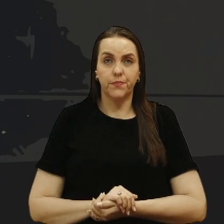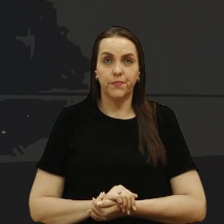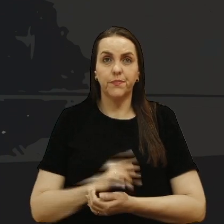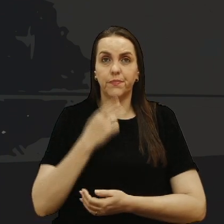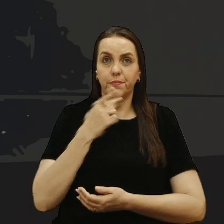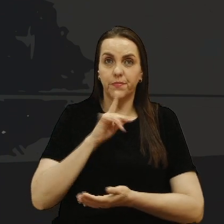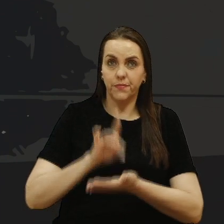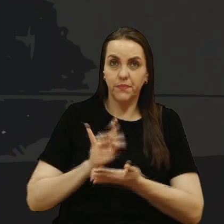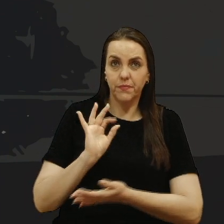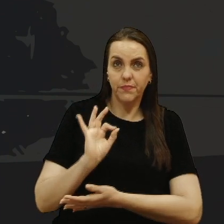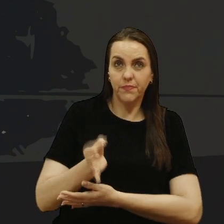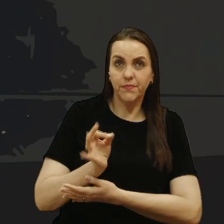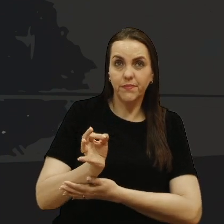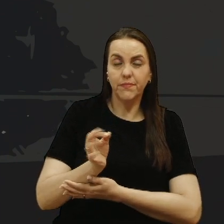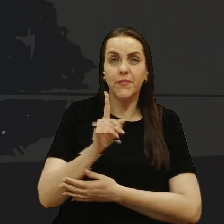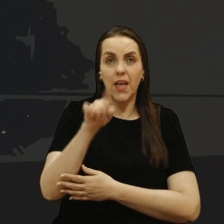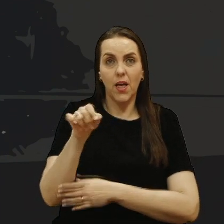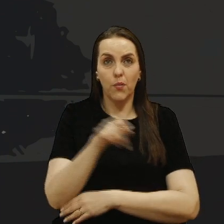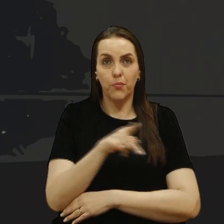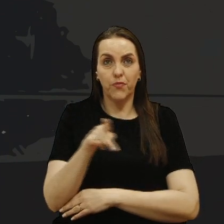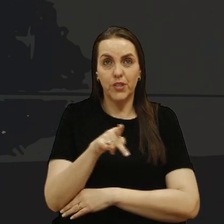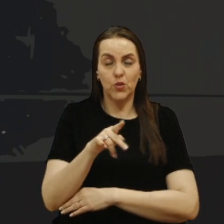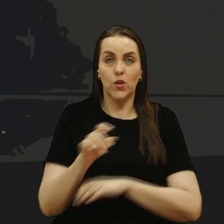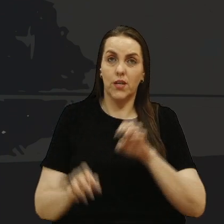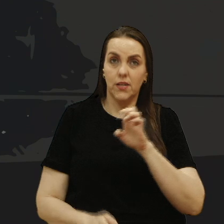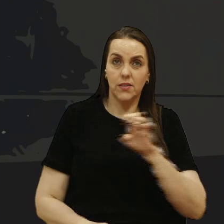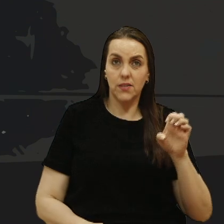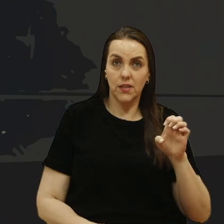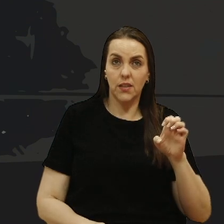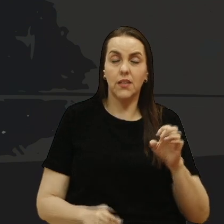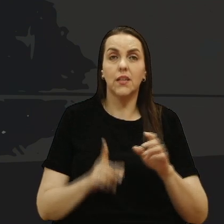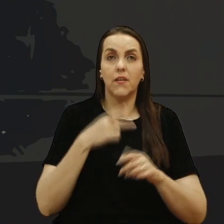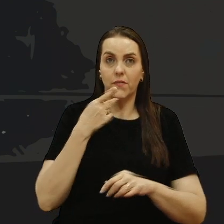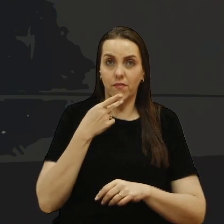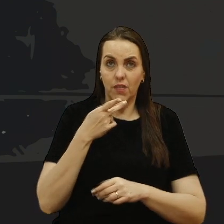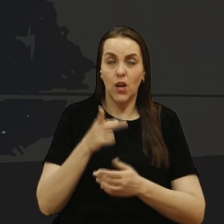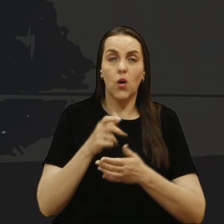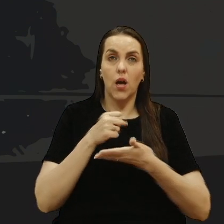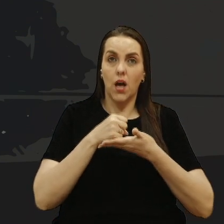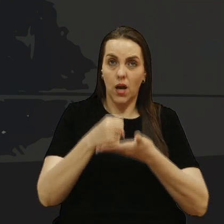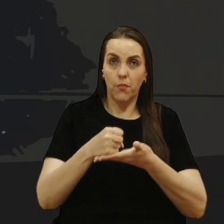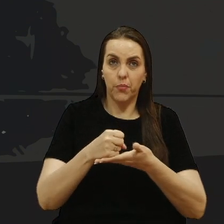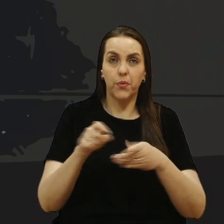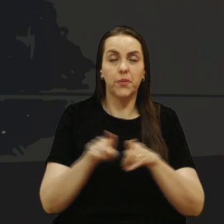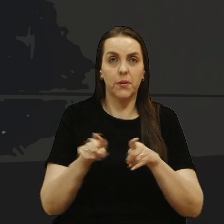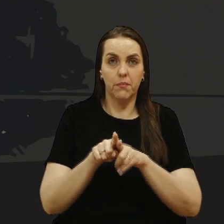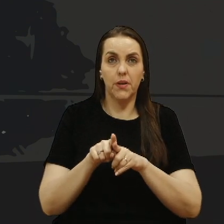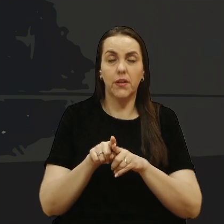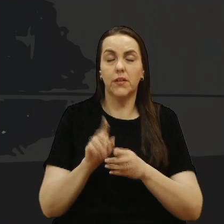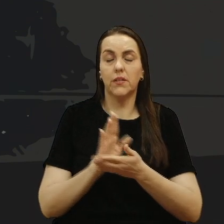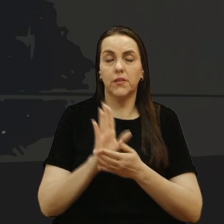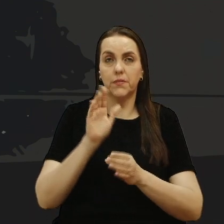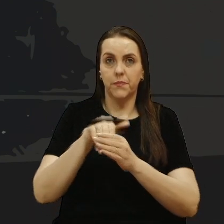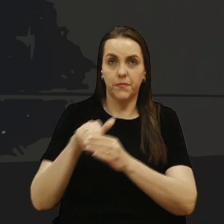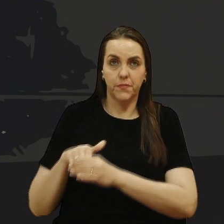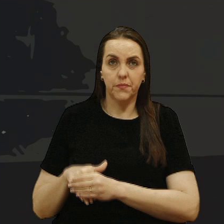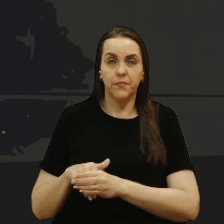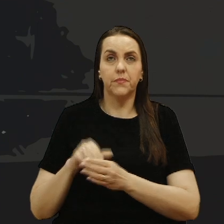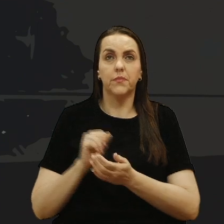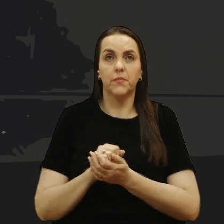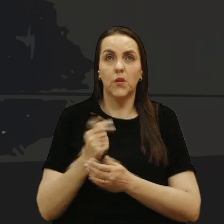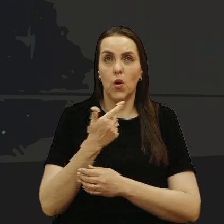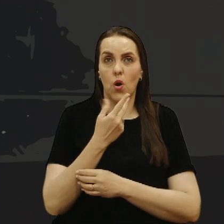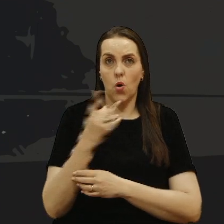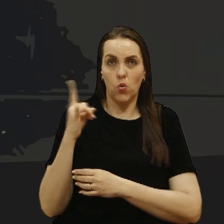muita certeza. Trata-se de uma professora de esquerda, que inclusive manifestou apoio aí a candidaturas majoritárias nos últimos pleitos aqui